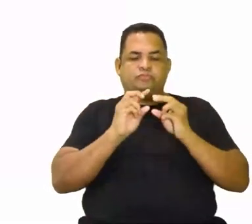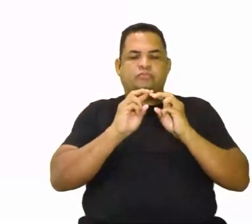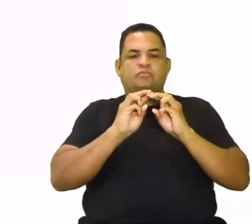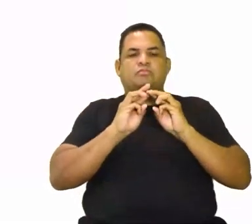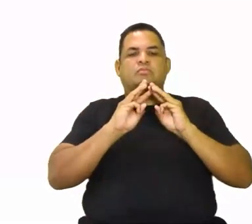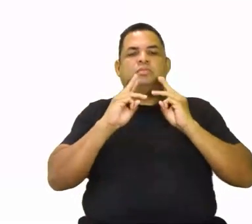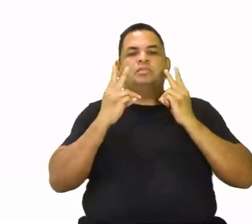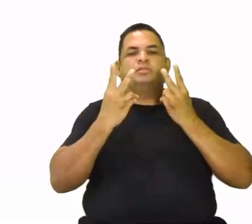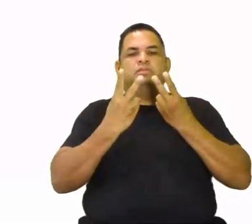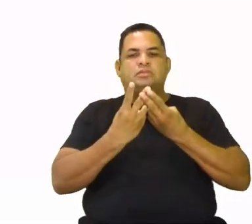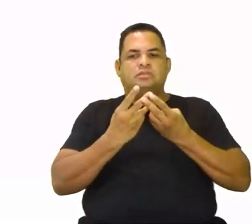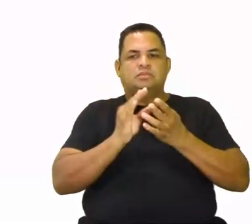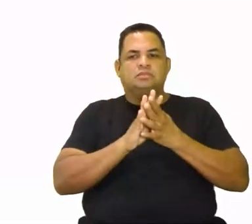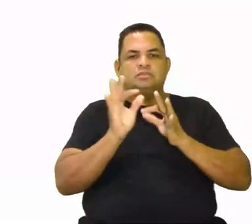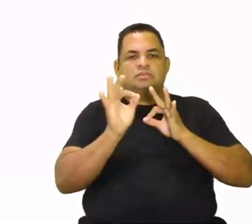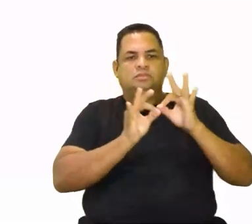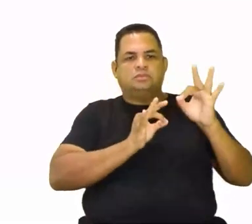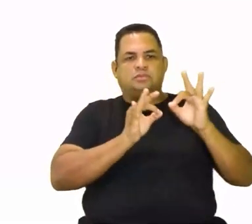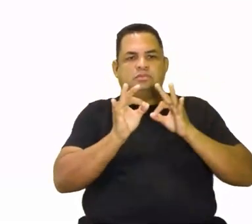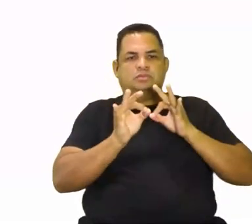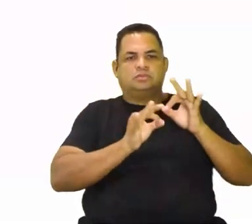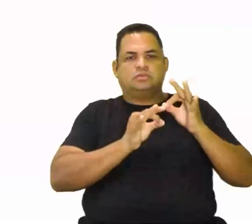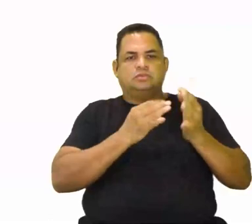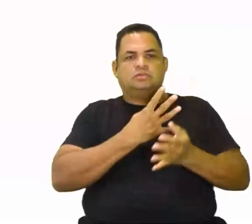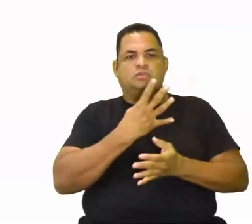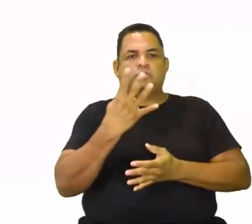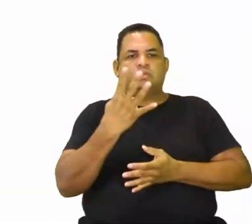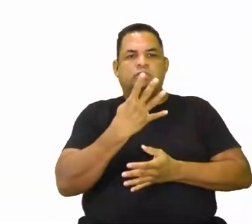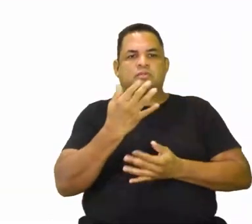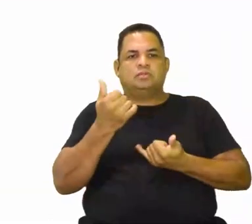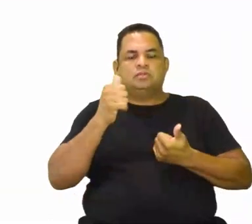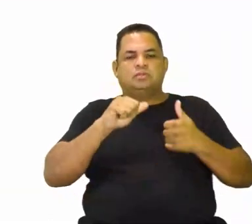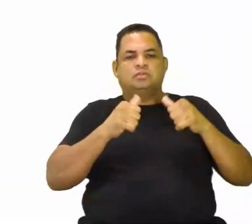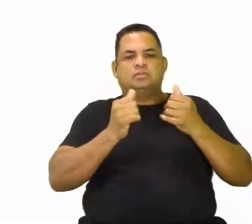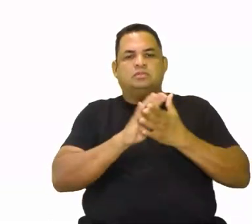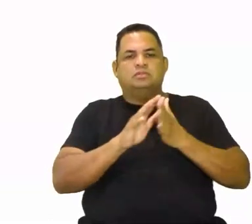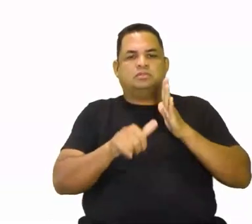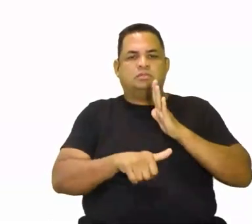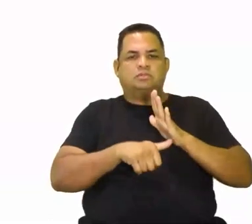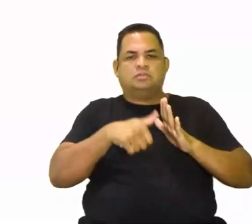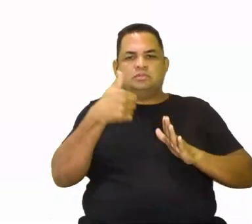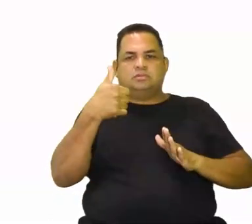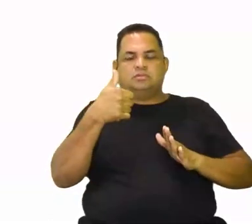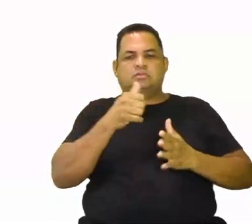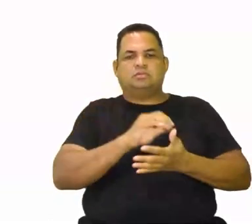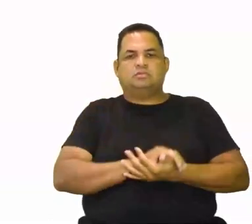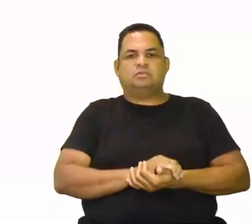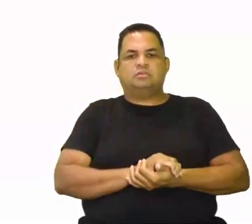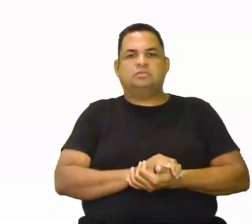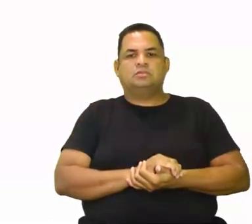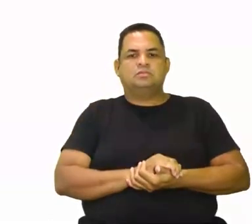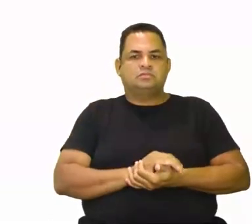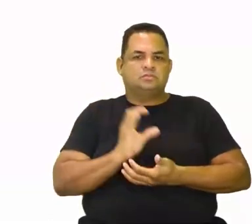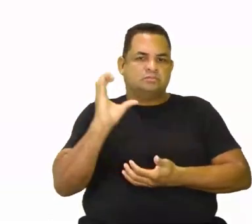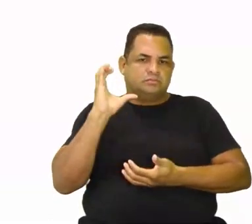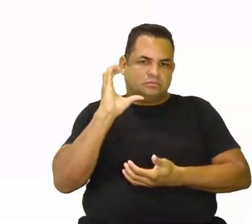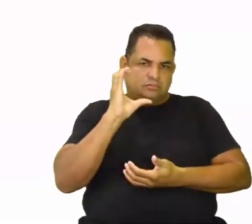formada a partir de quatro qualidades primárias, que são